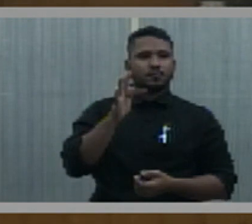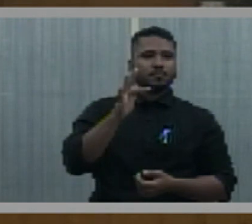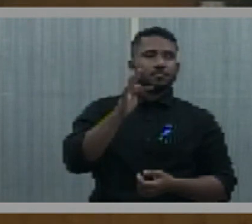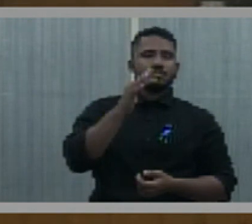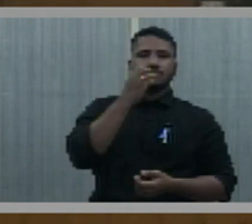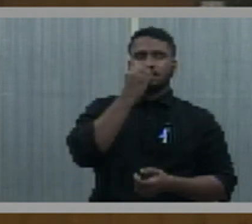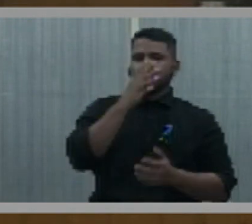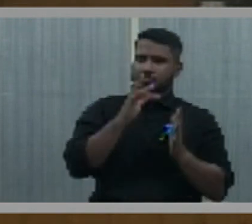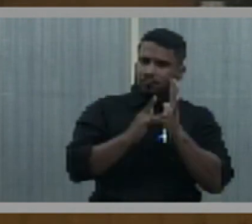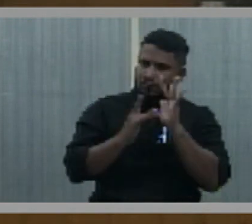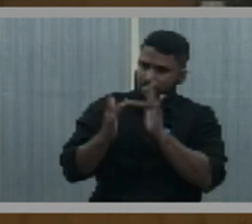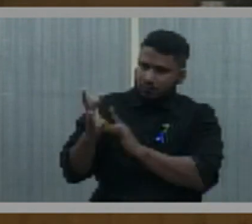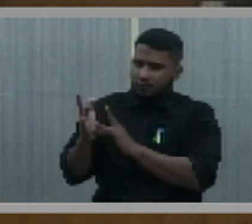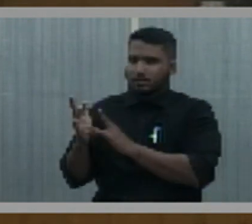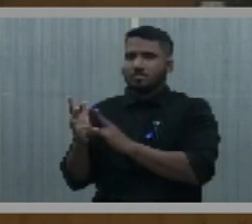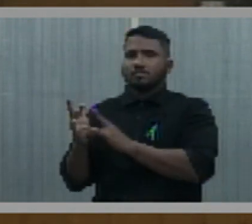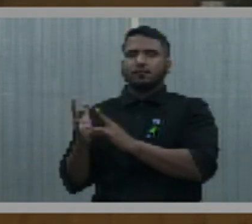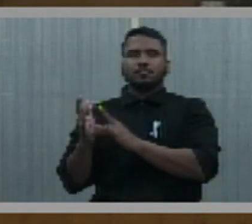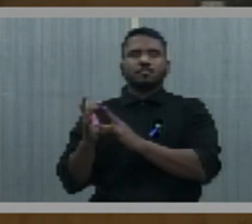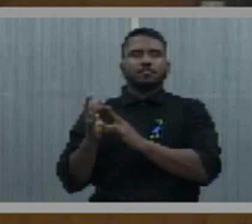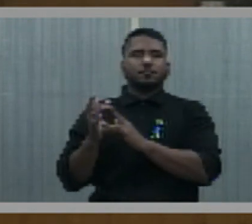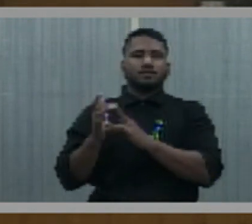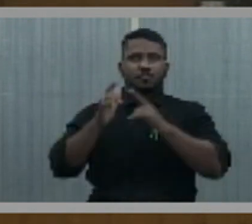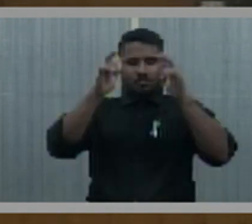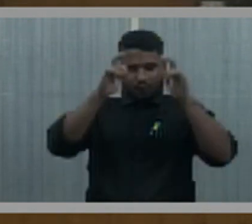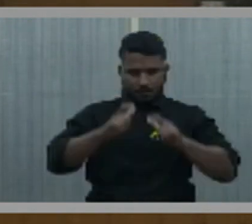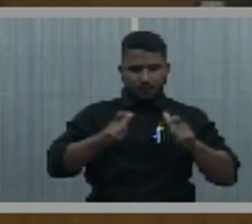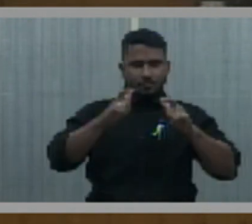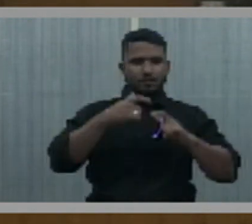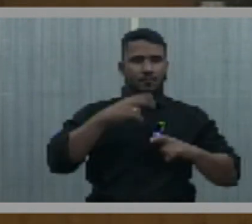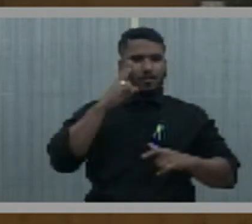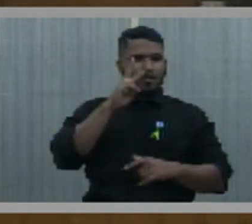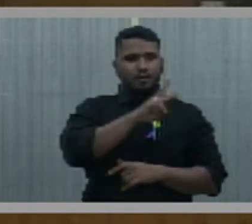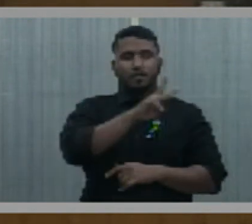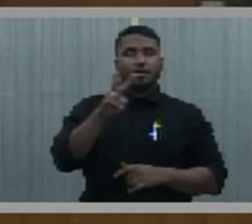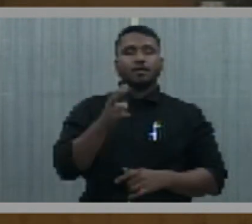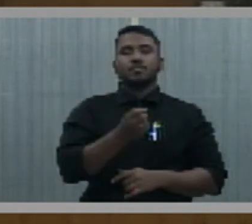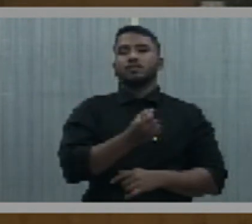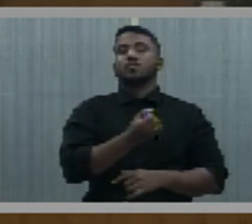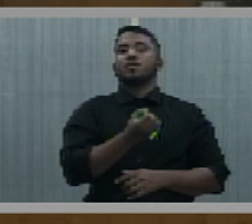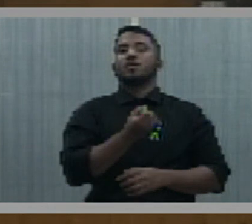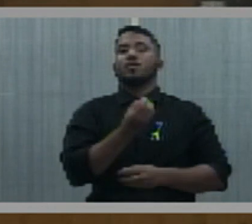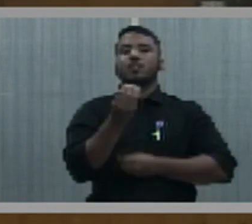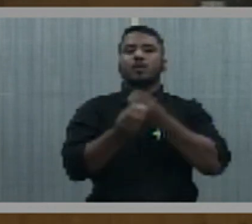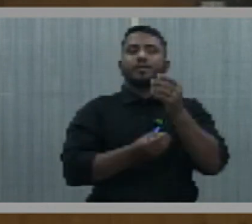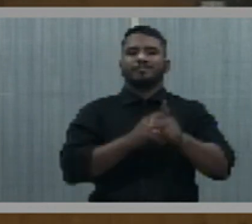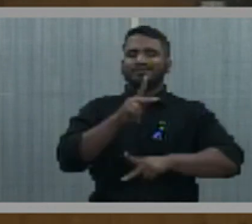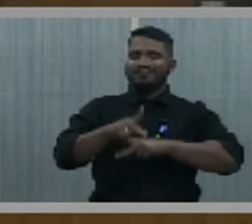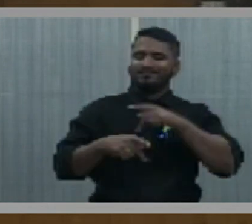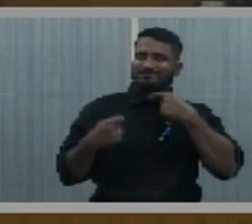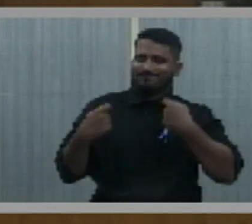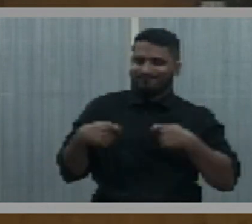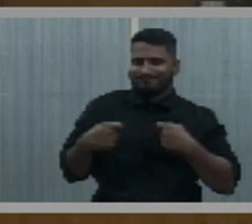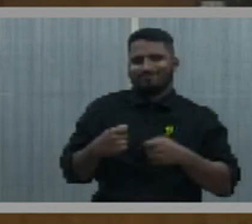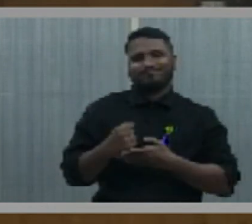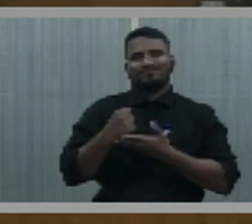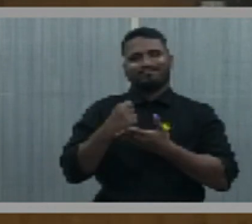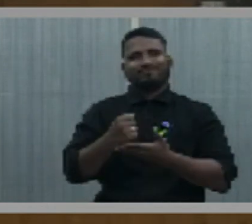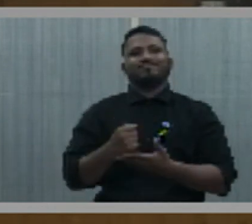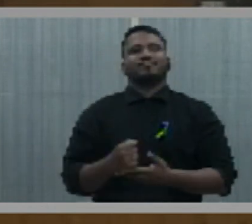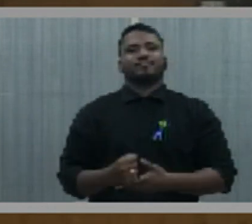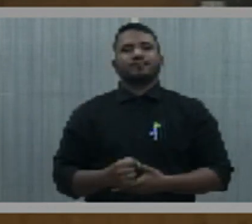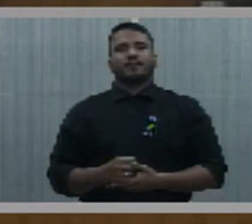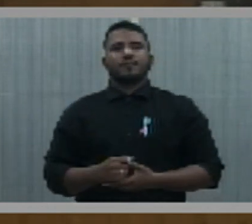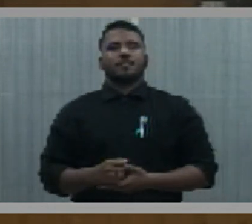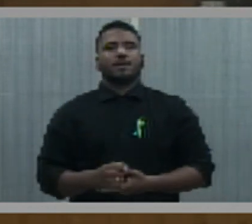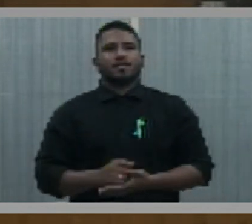de Bom Jesus, onde pude ver quanta necessidade existia,